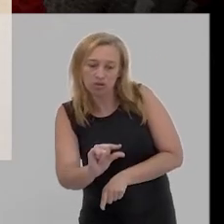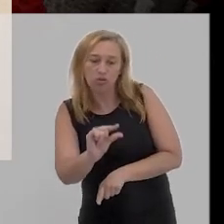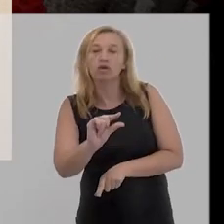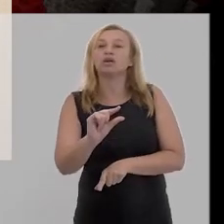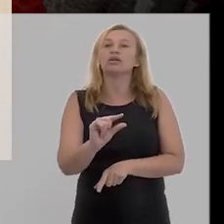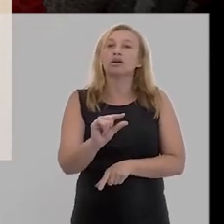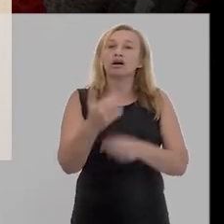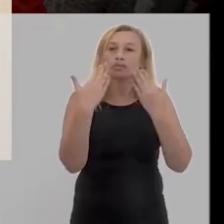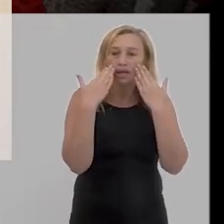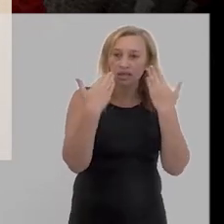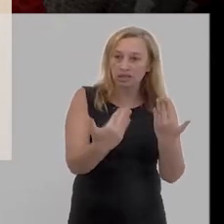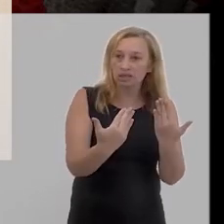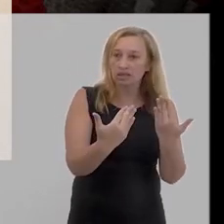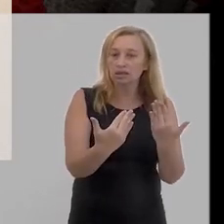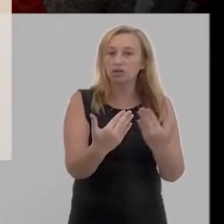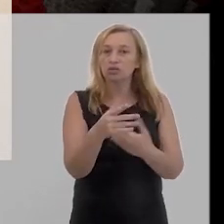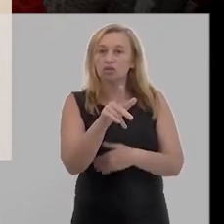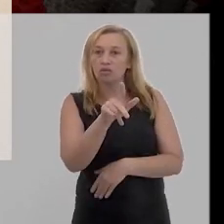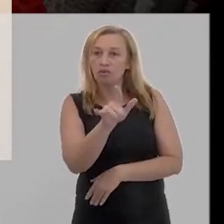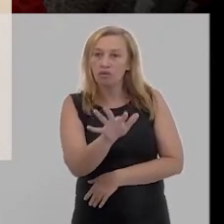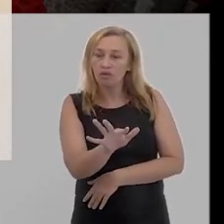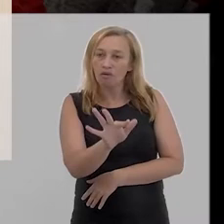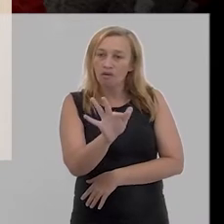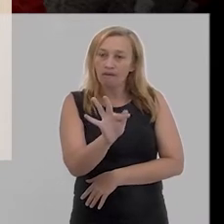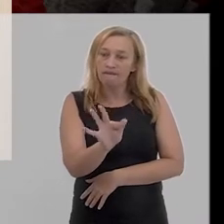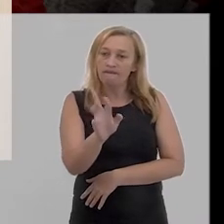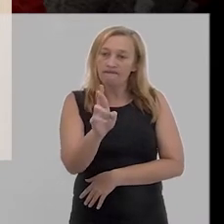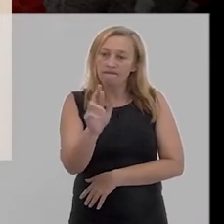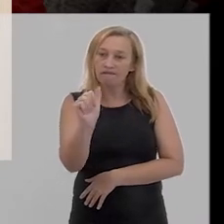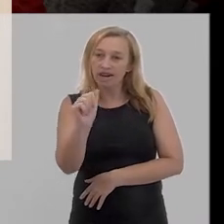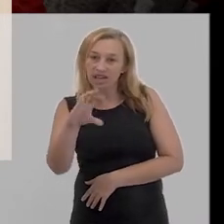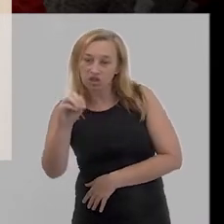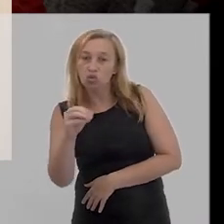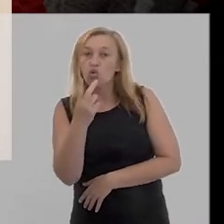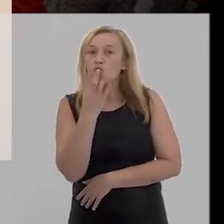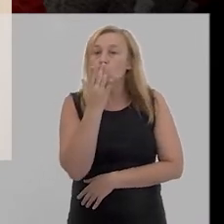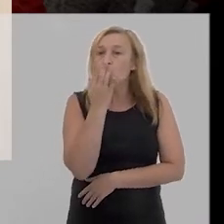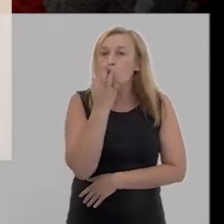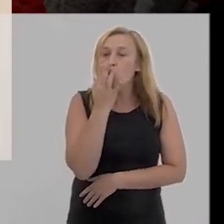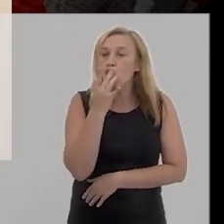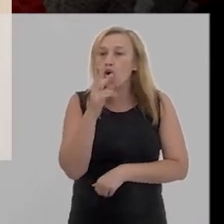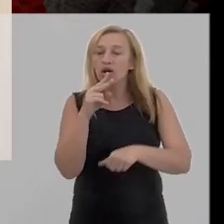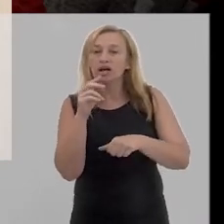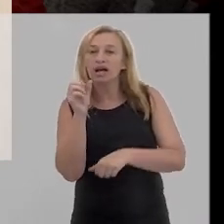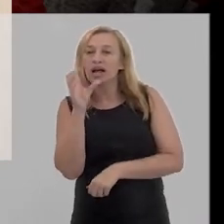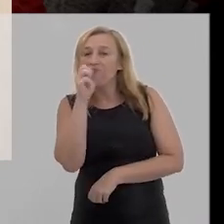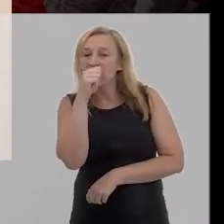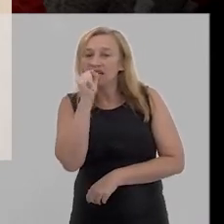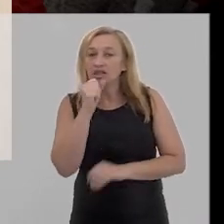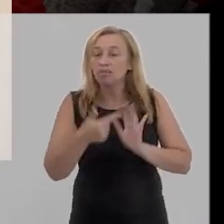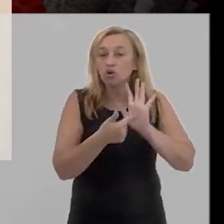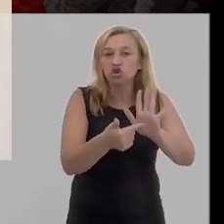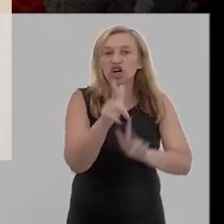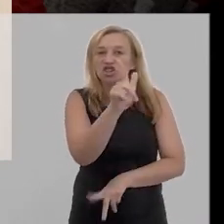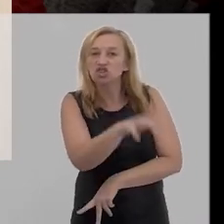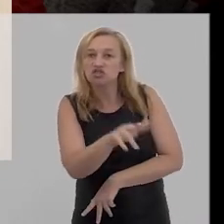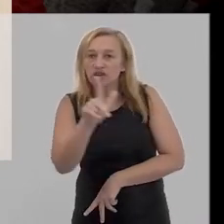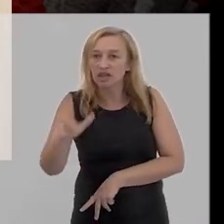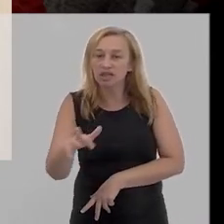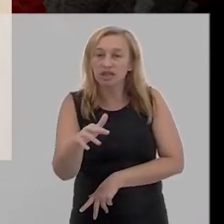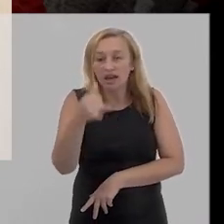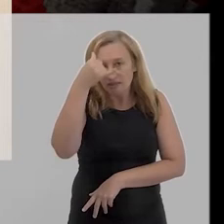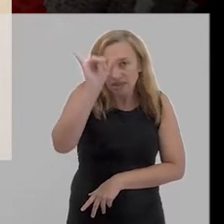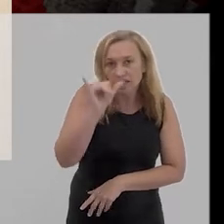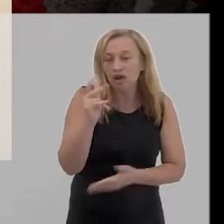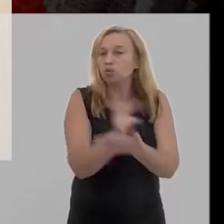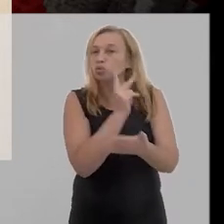menor, tanto que a apresentação do frasco vem até numa cor laranja, para chamar a atenção da diferença e evitar